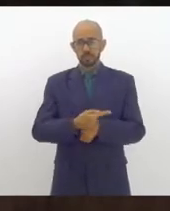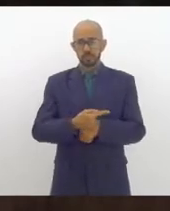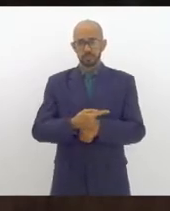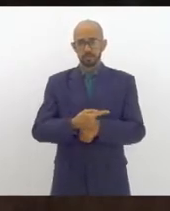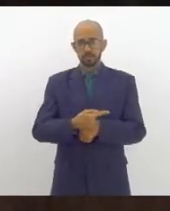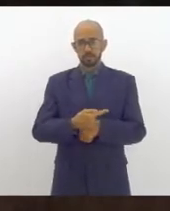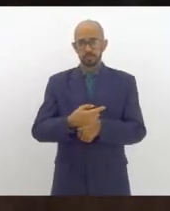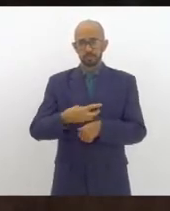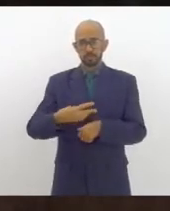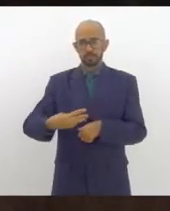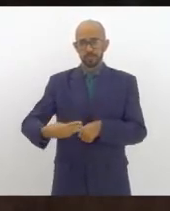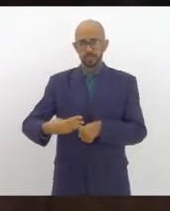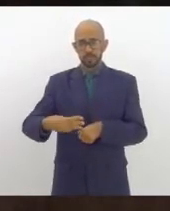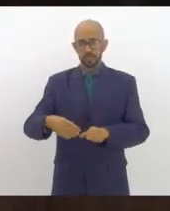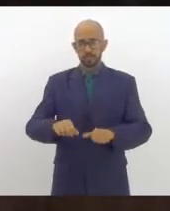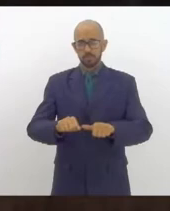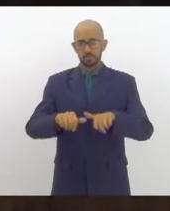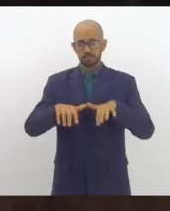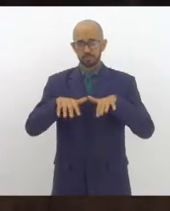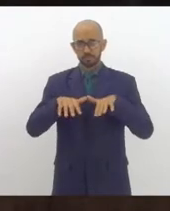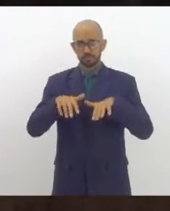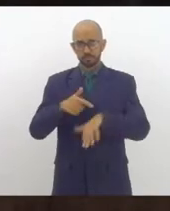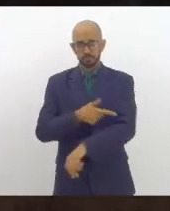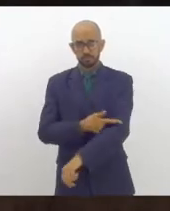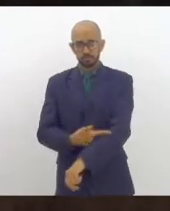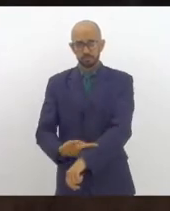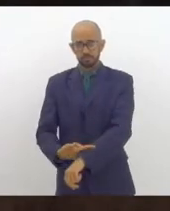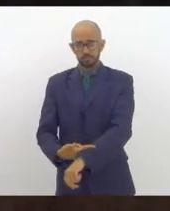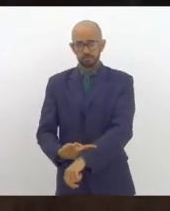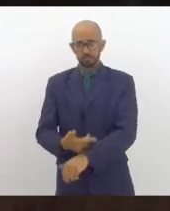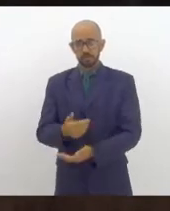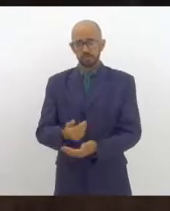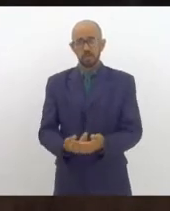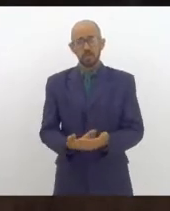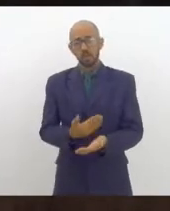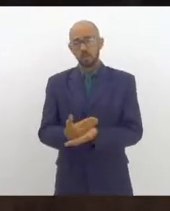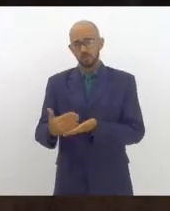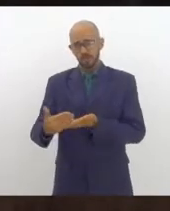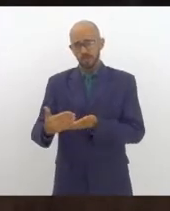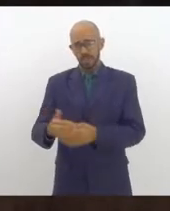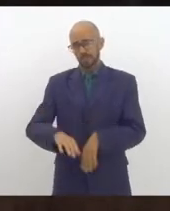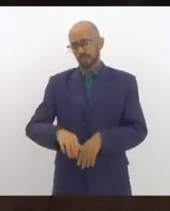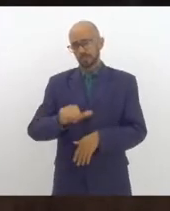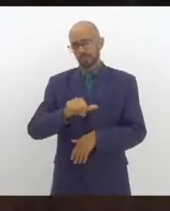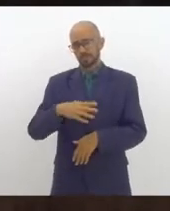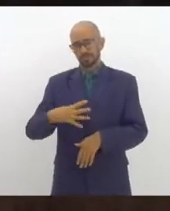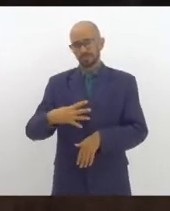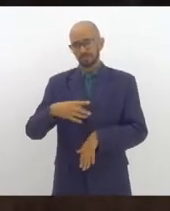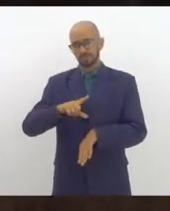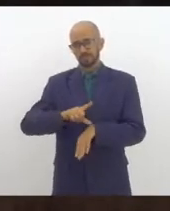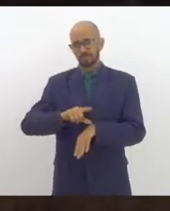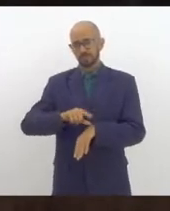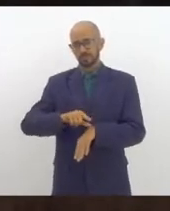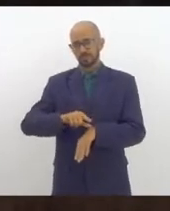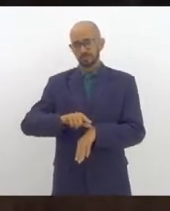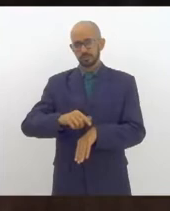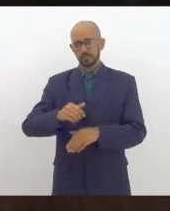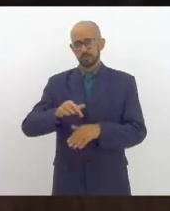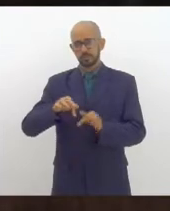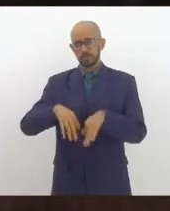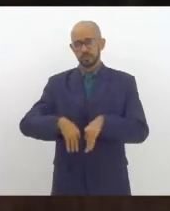63ª sessão ordinária que iniciada às 14horas encerrou-se às